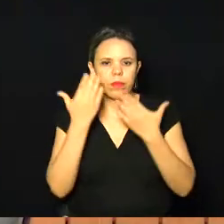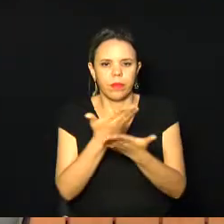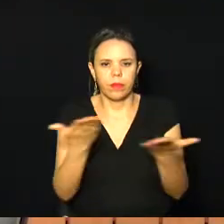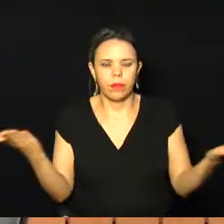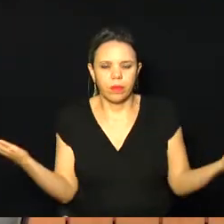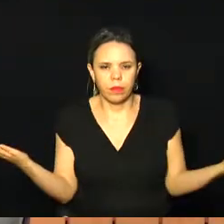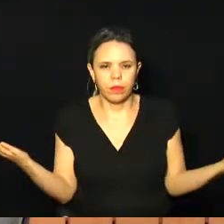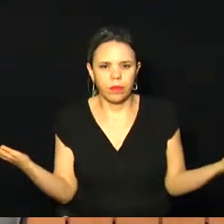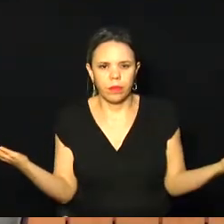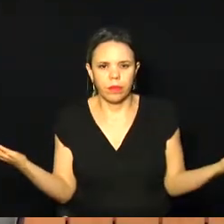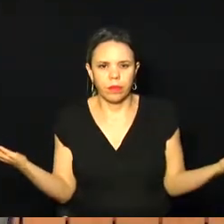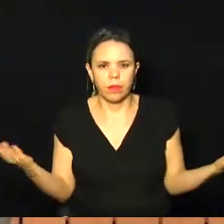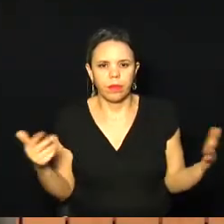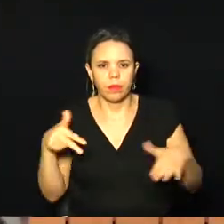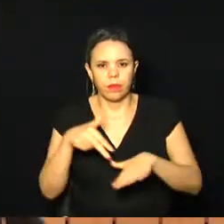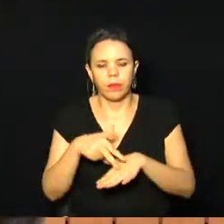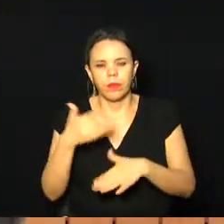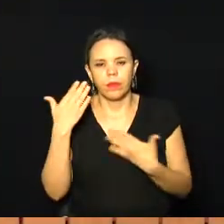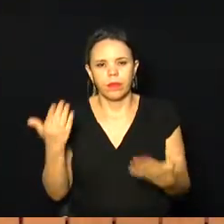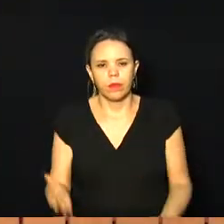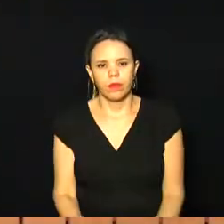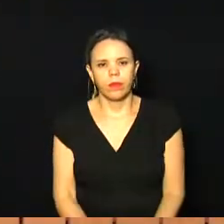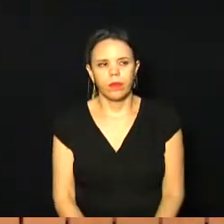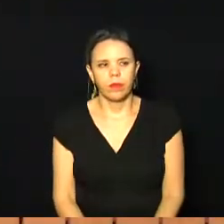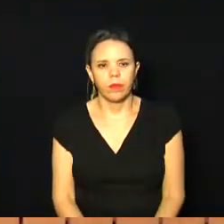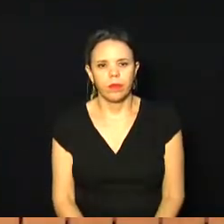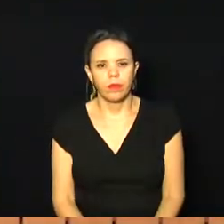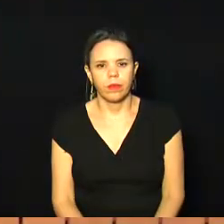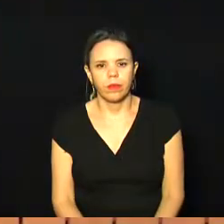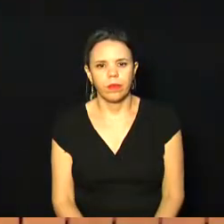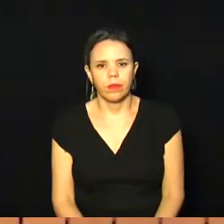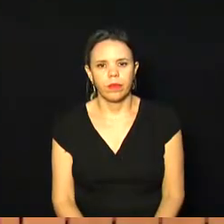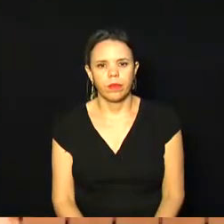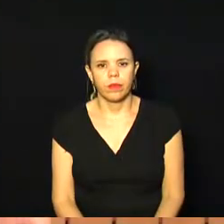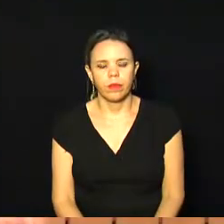todos por comparecerem aqui. Muito obrigado.